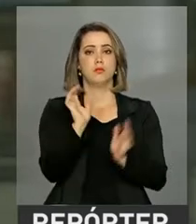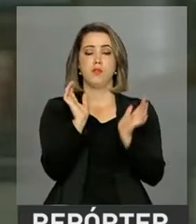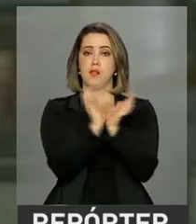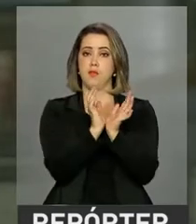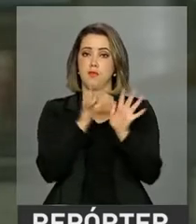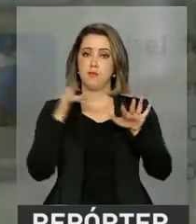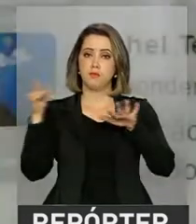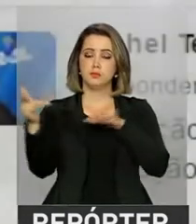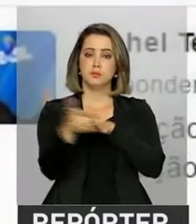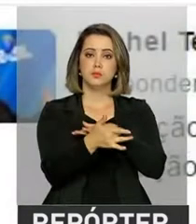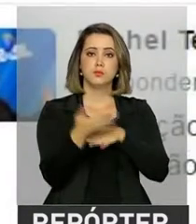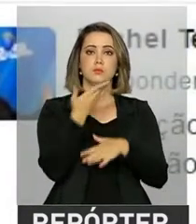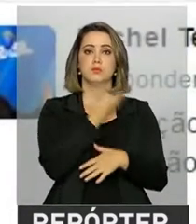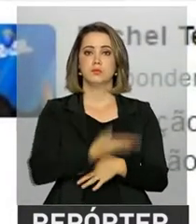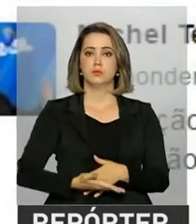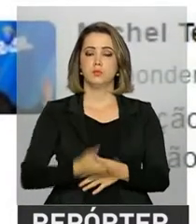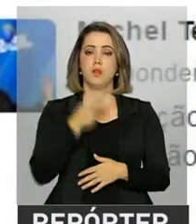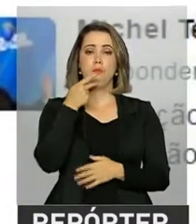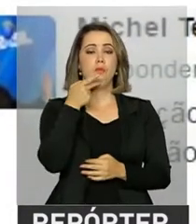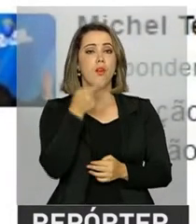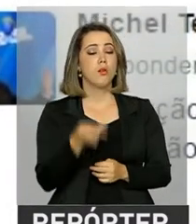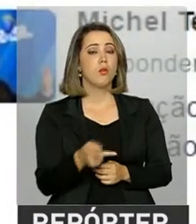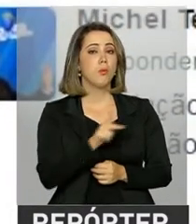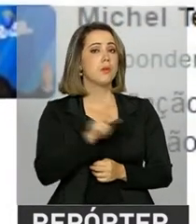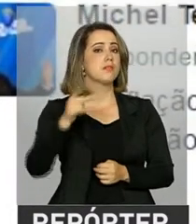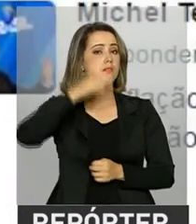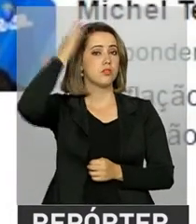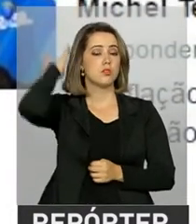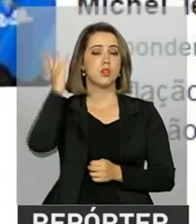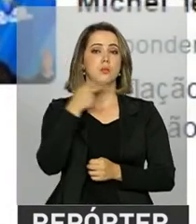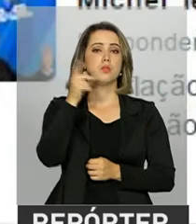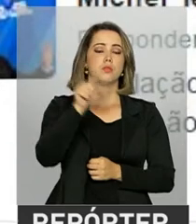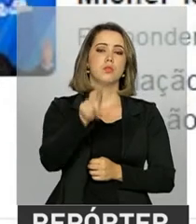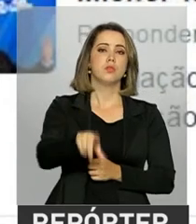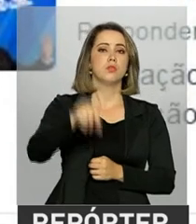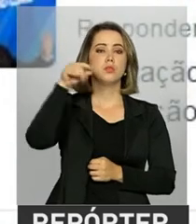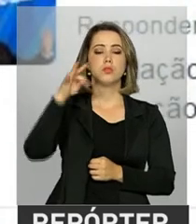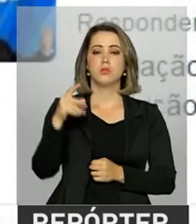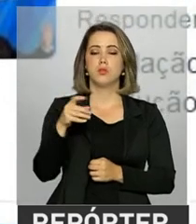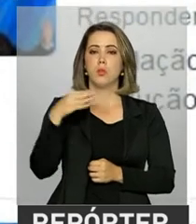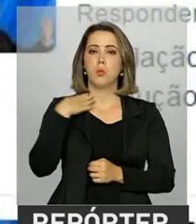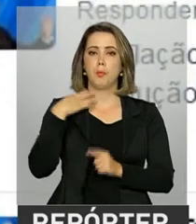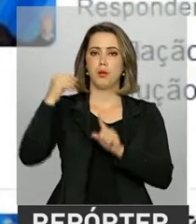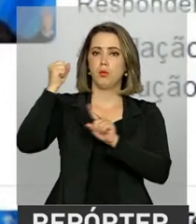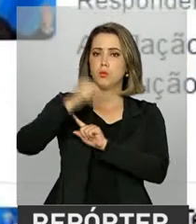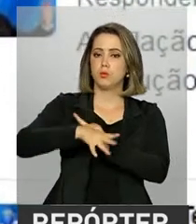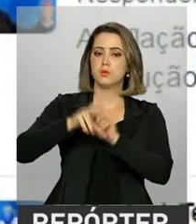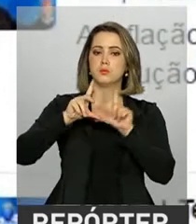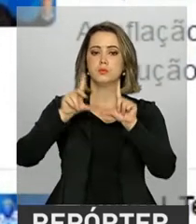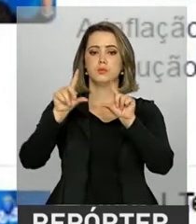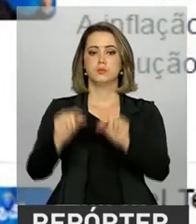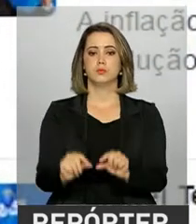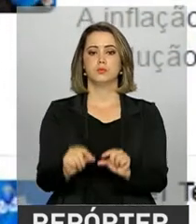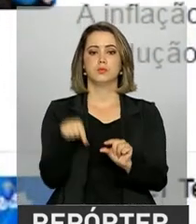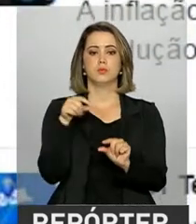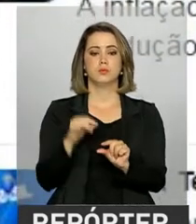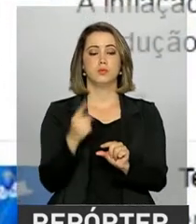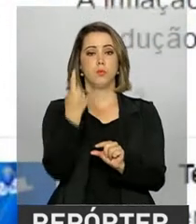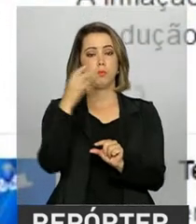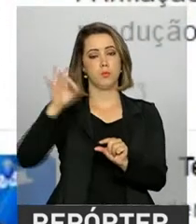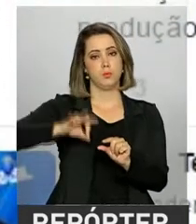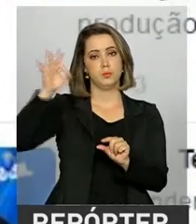redes sociais o presidente michel temer disse que a decisão do banco central de reduzir em um ponto percentual